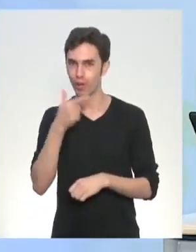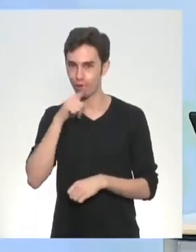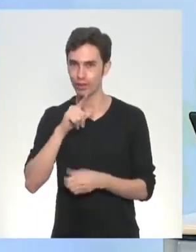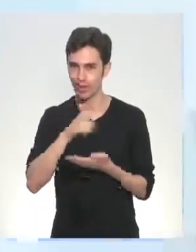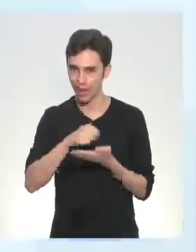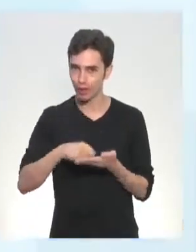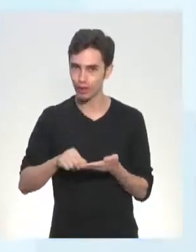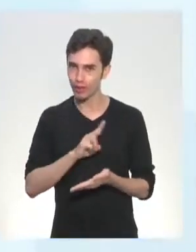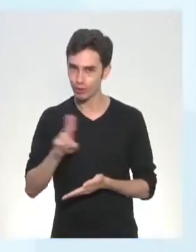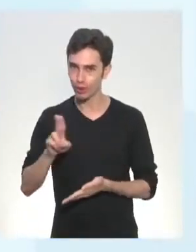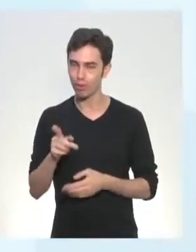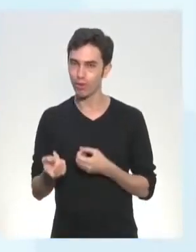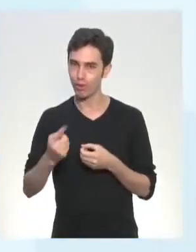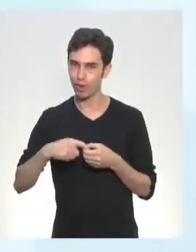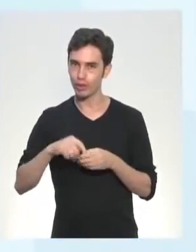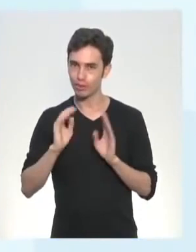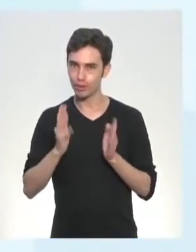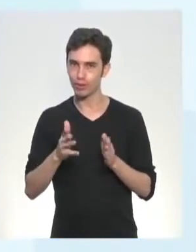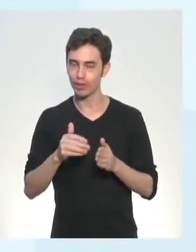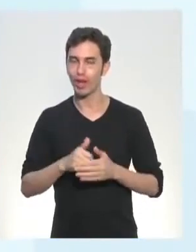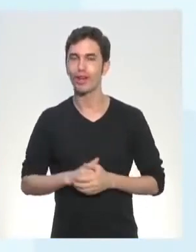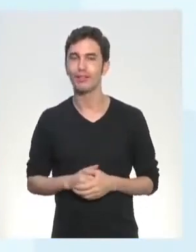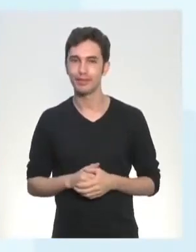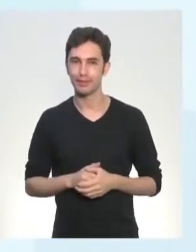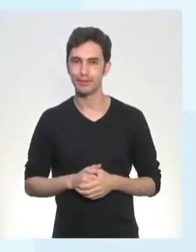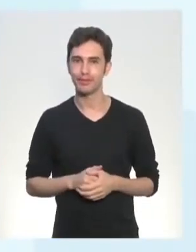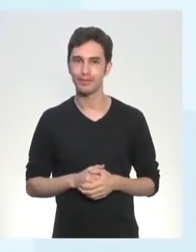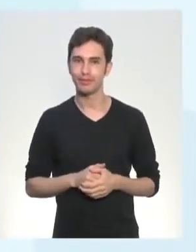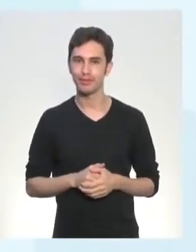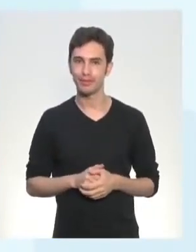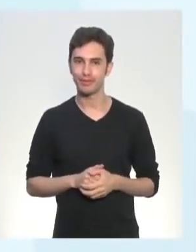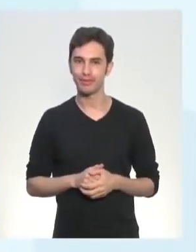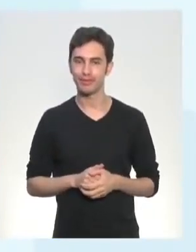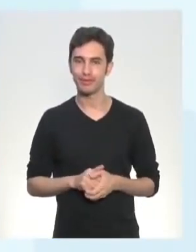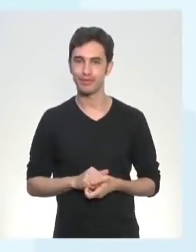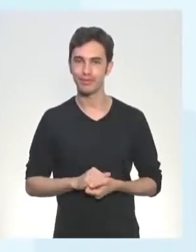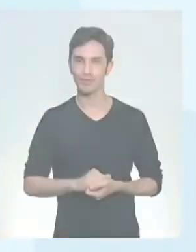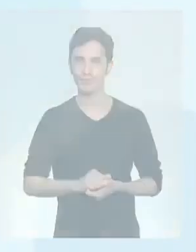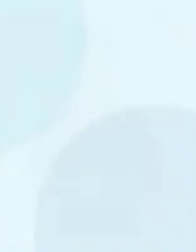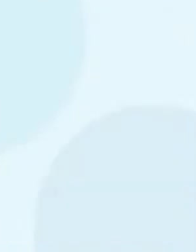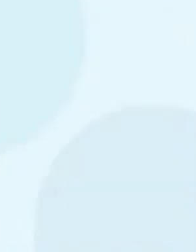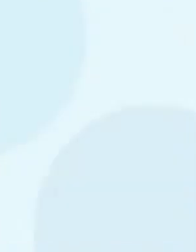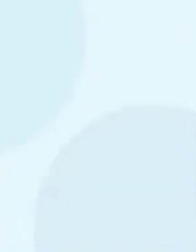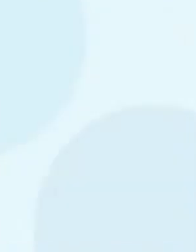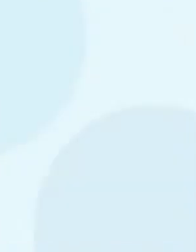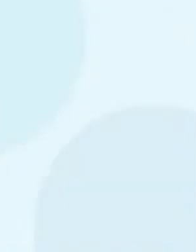nomezinhos aí. Então, daqui a 1 minuto voltamos, por favor, a respostinha aí do A e do F. Até já.